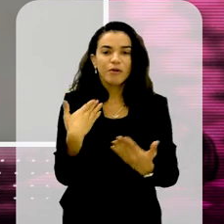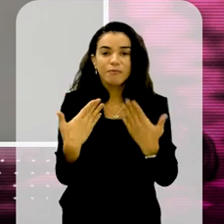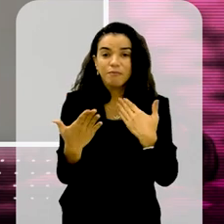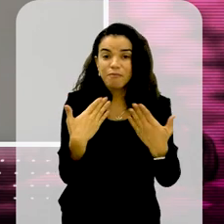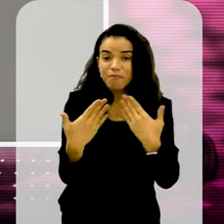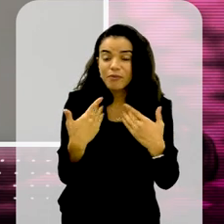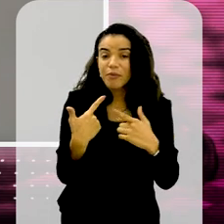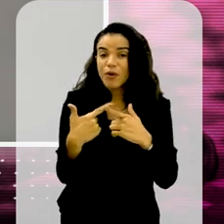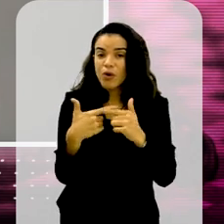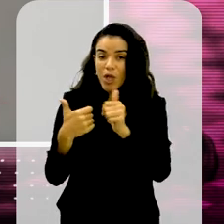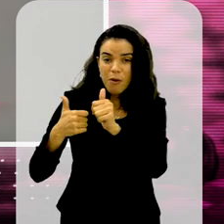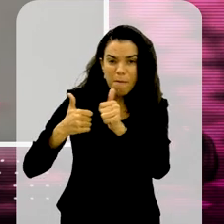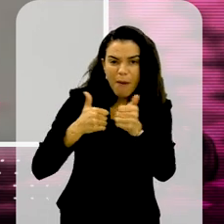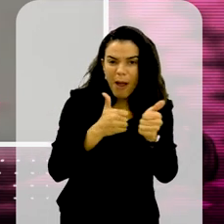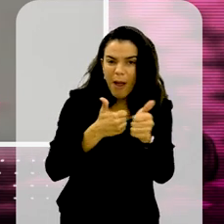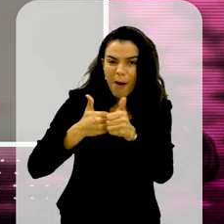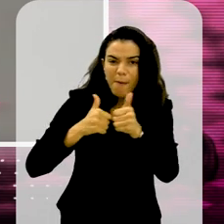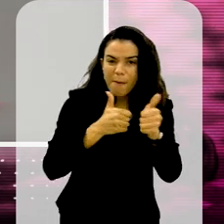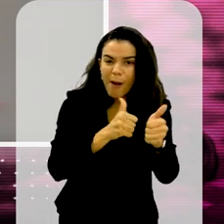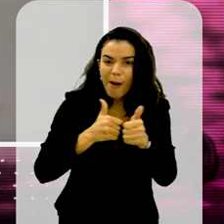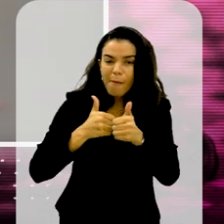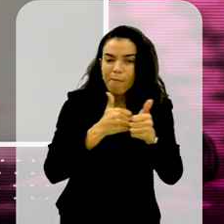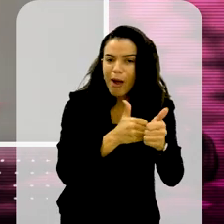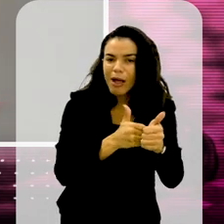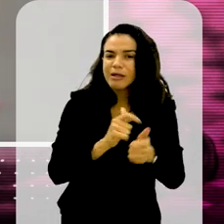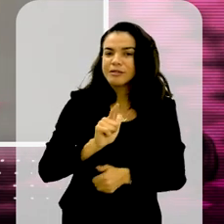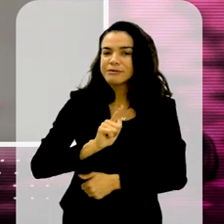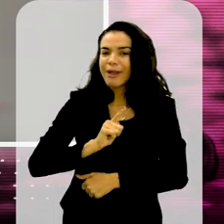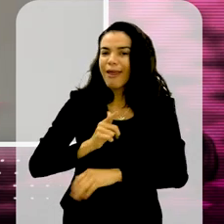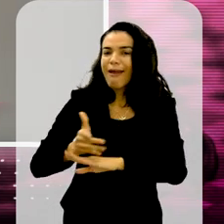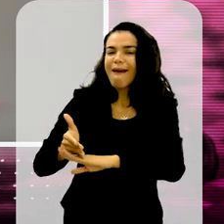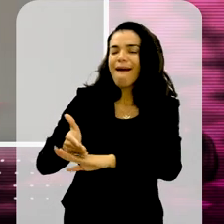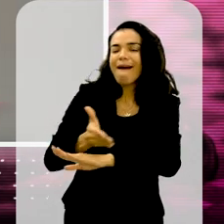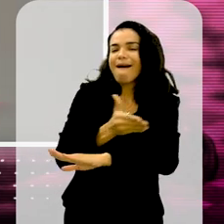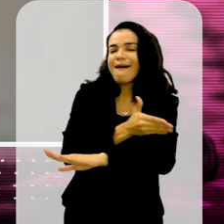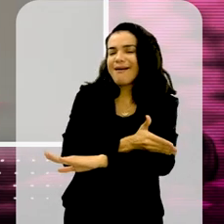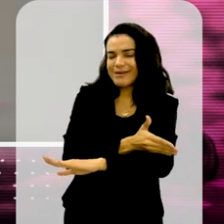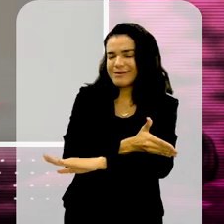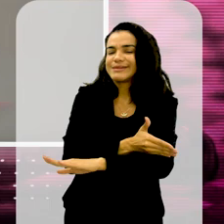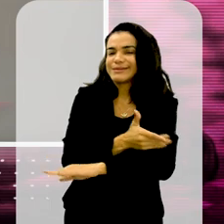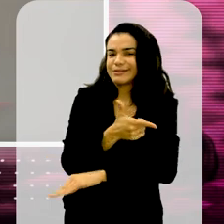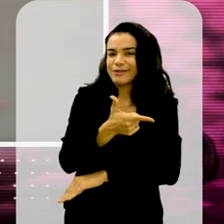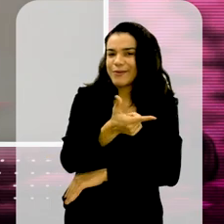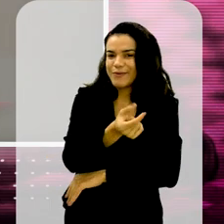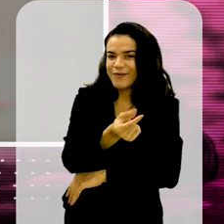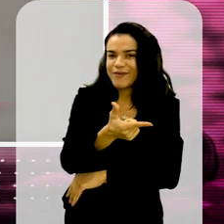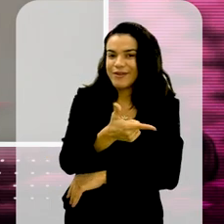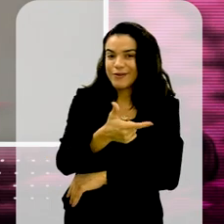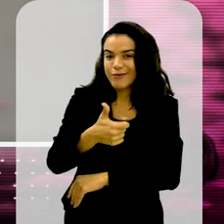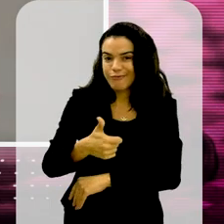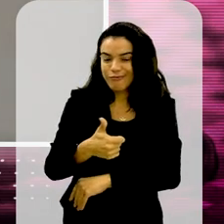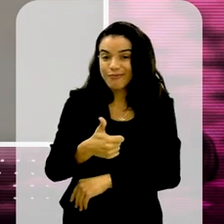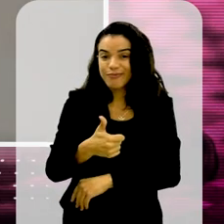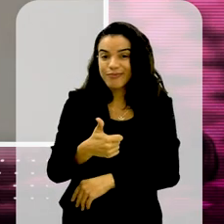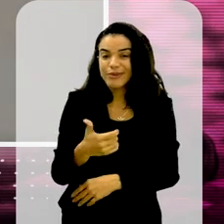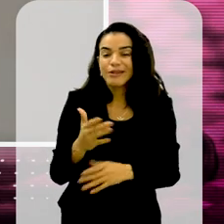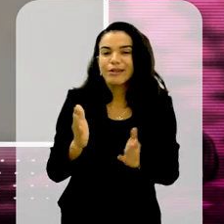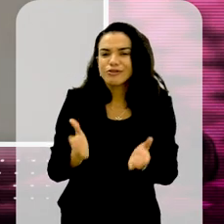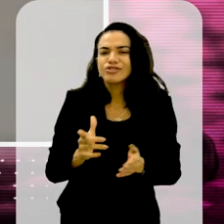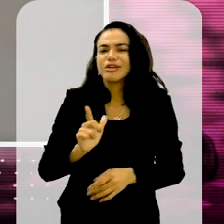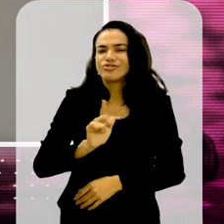o stalking ele já acontece muito antes de 2021, né? Então, assim, isso